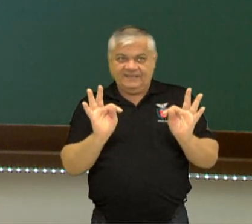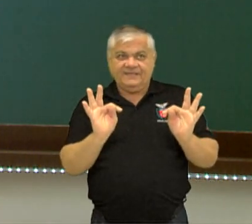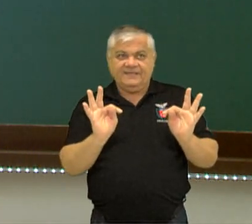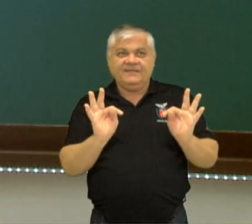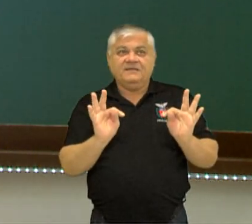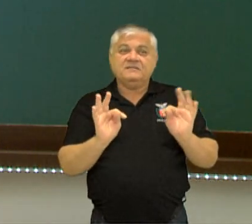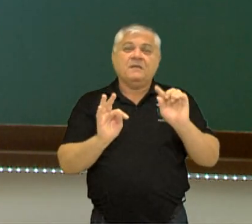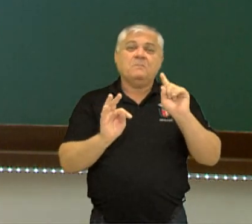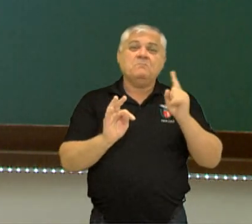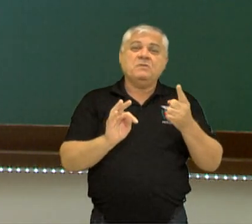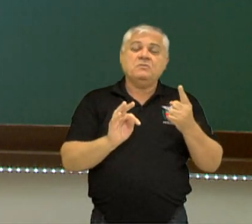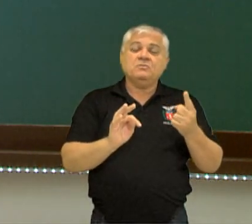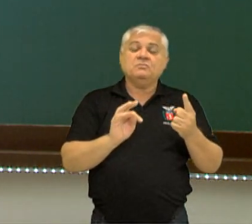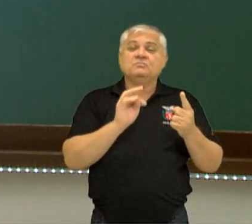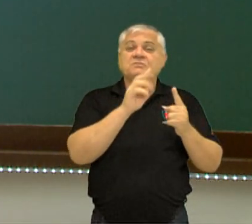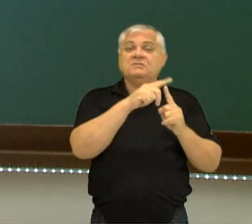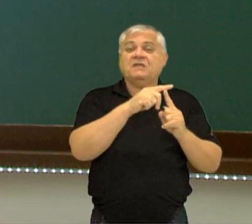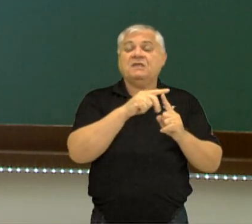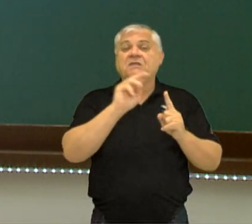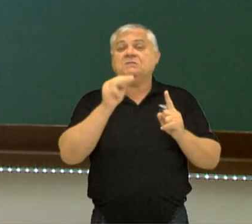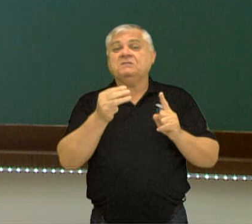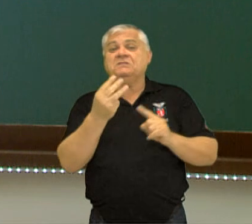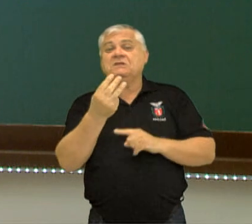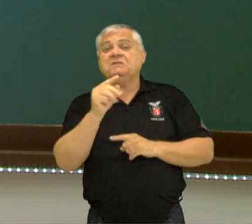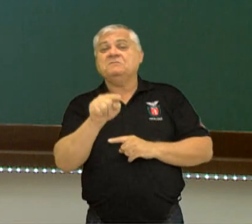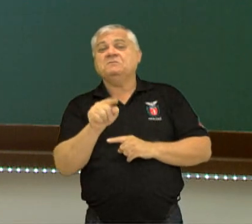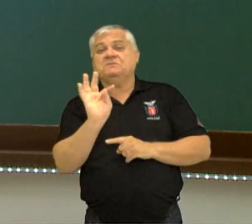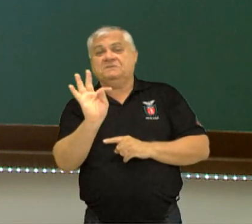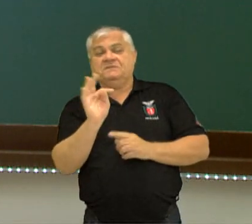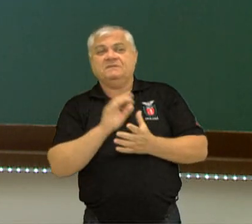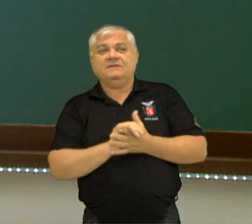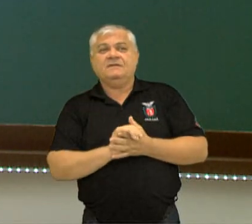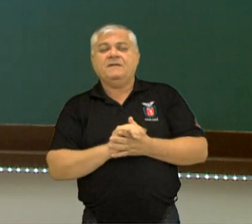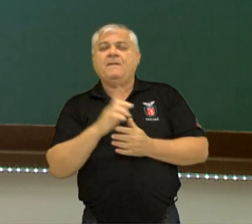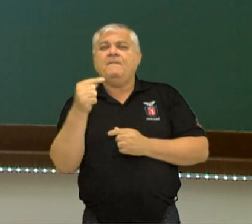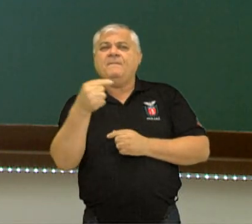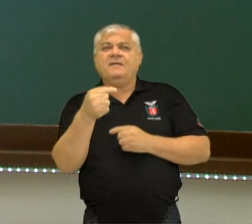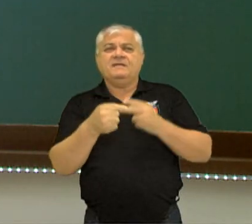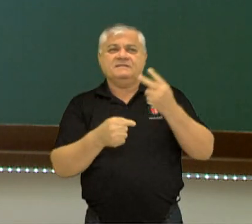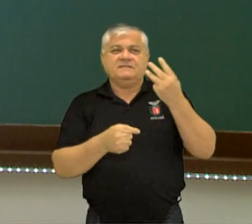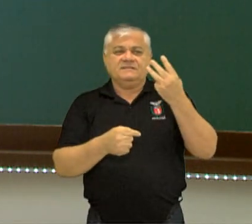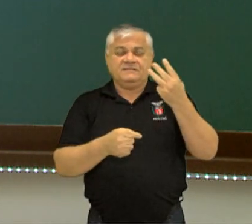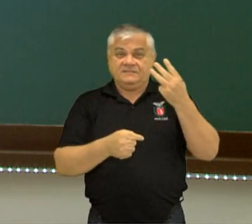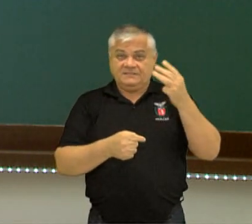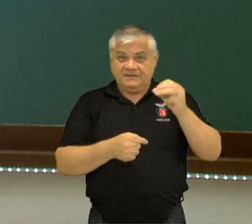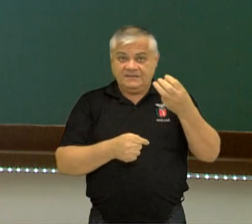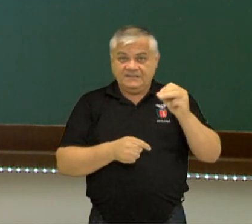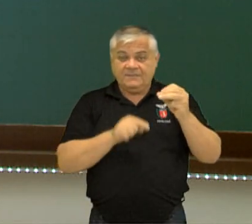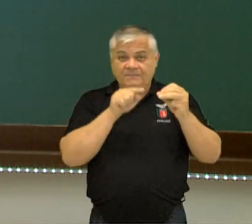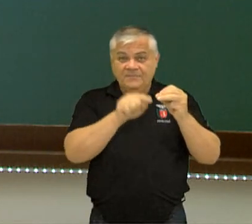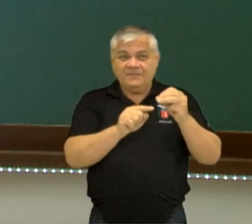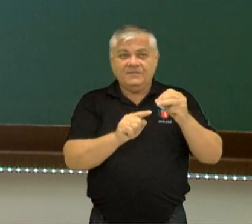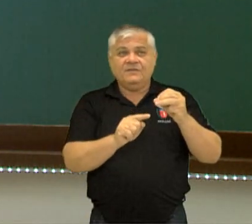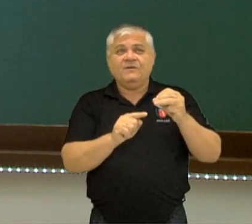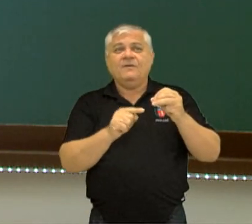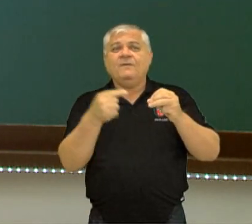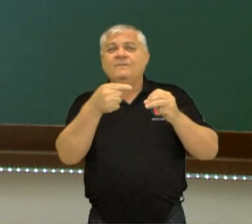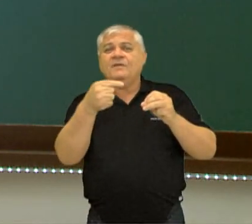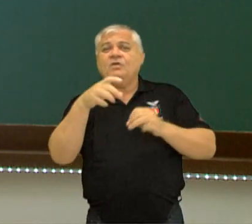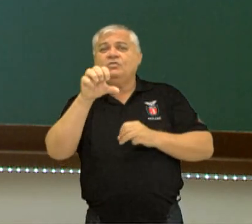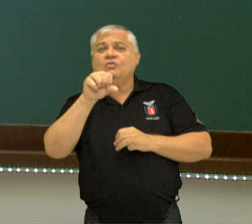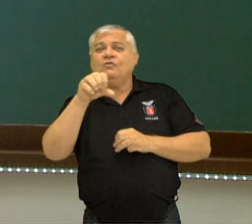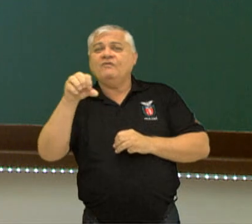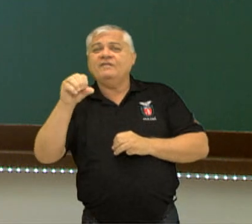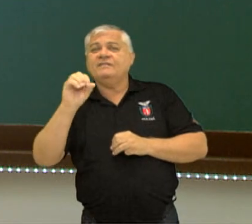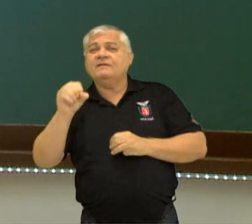mais 2000T, pessoal, vai dar 3000T. Menos 70.000 menos 20.000 dá menos